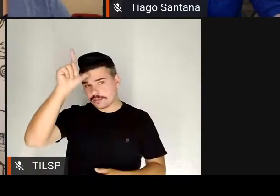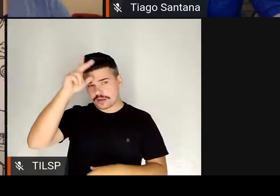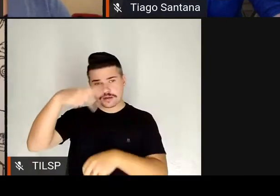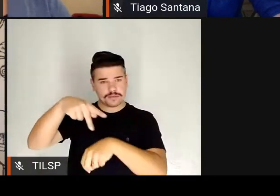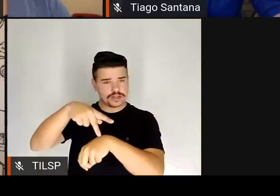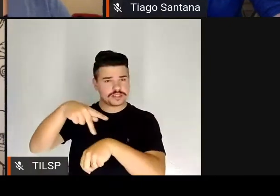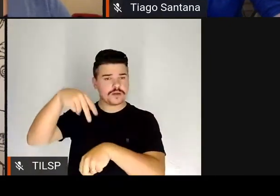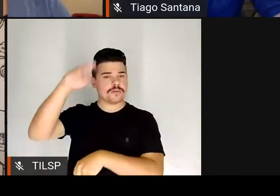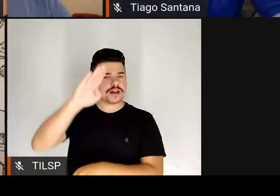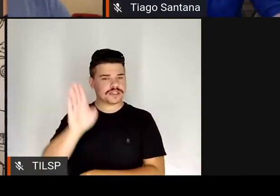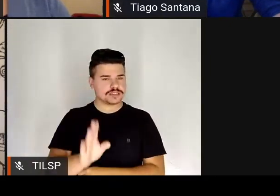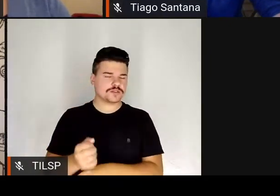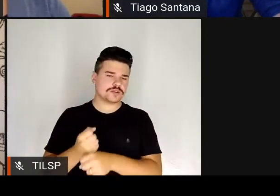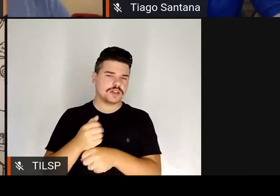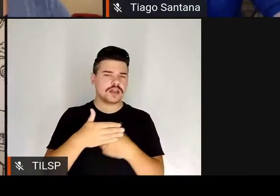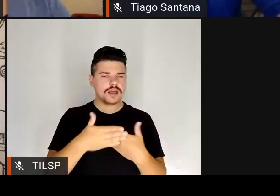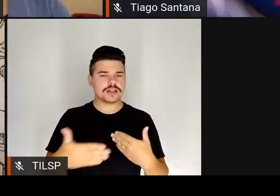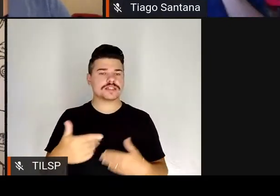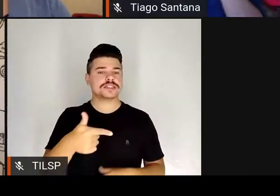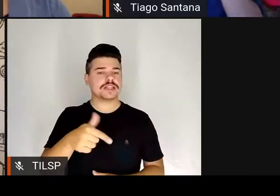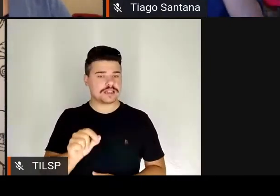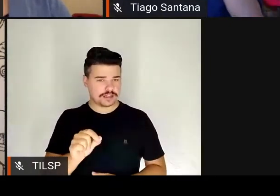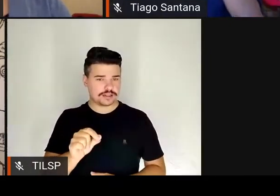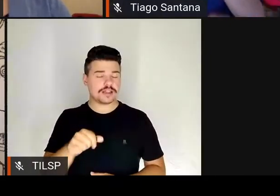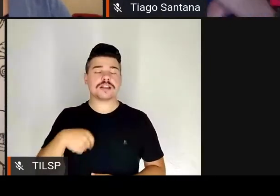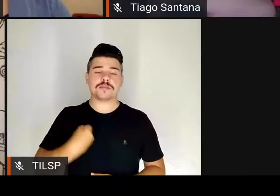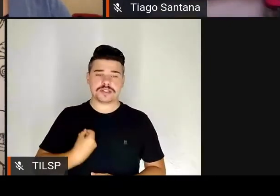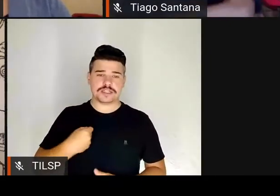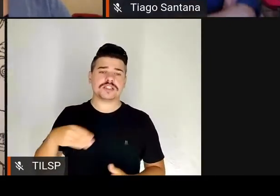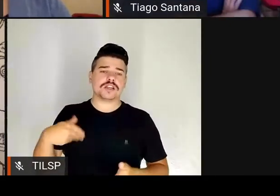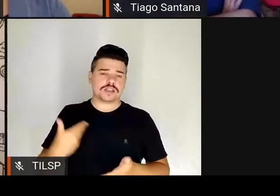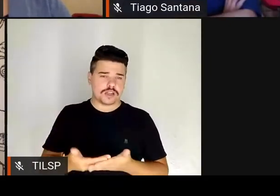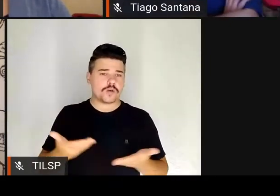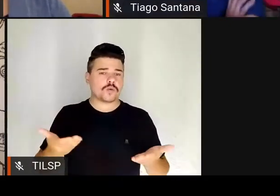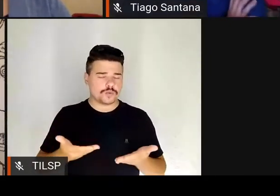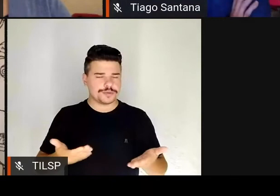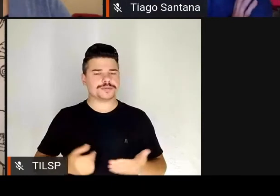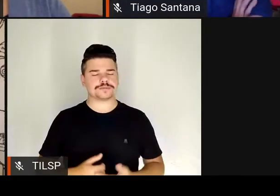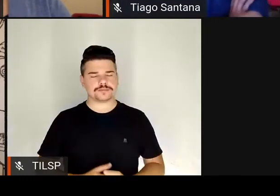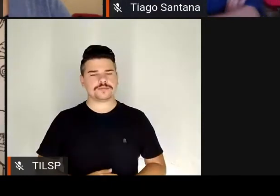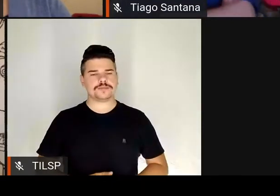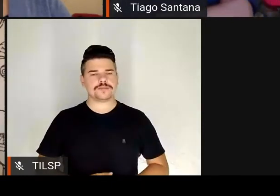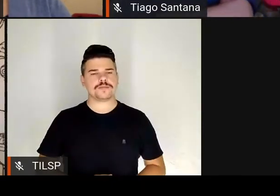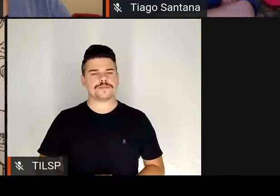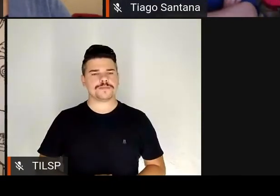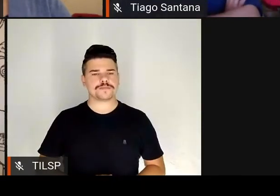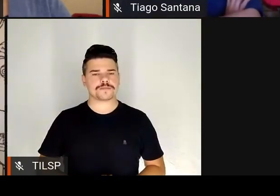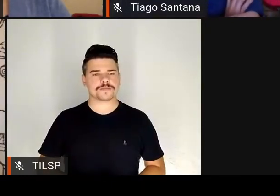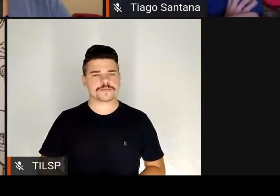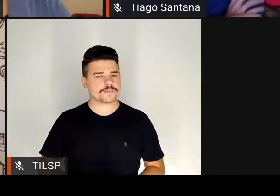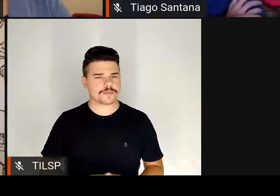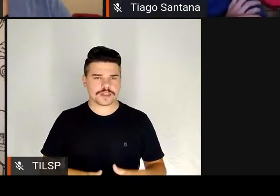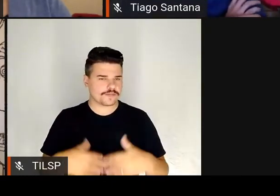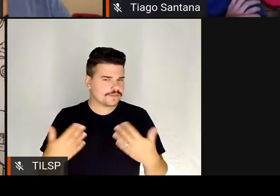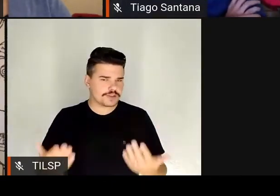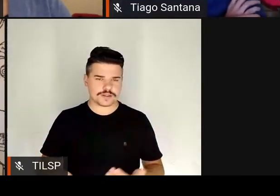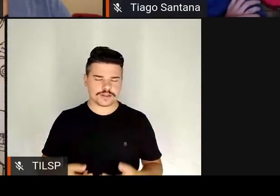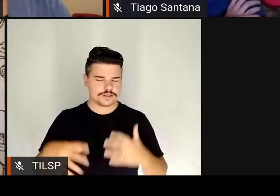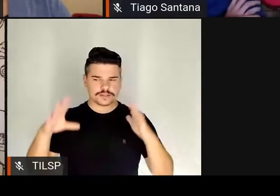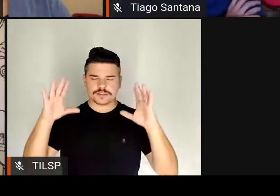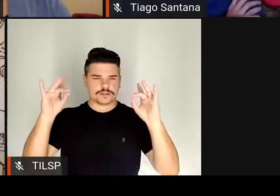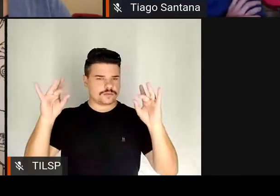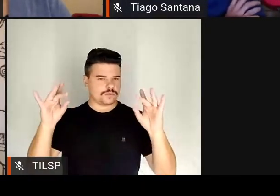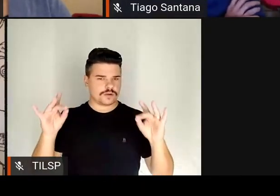anos 70, né, e está presente hoje, de alguma maneira, ainda também, né? Então, enfim, essas são questões